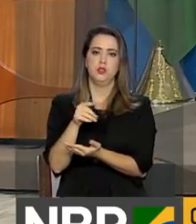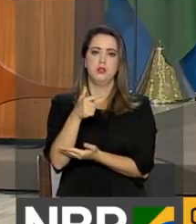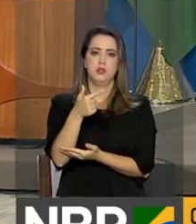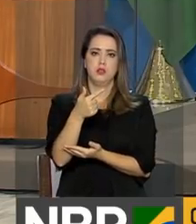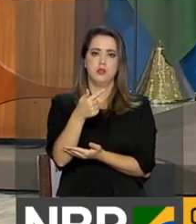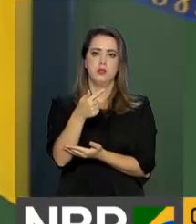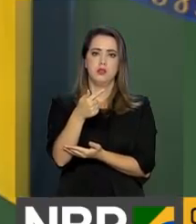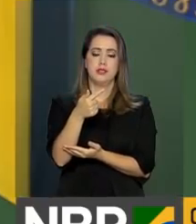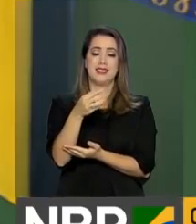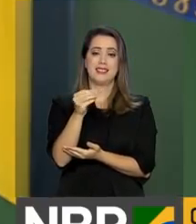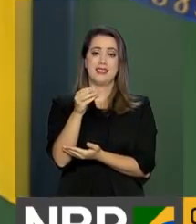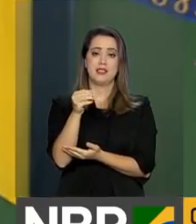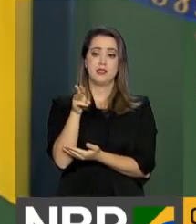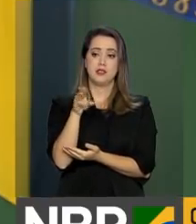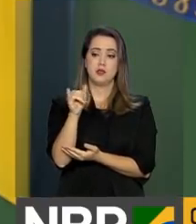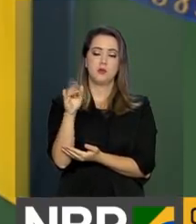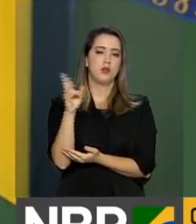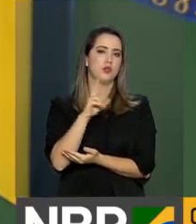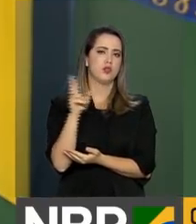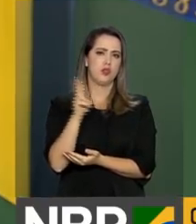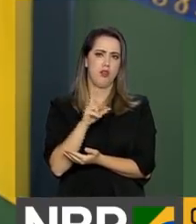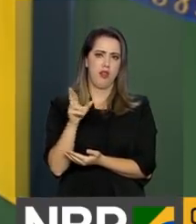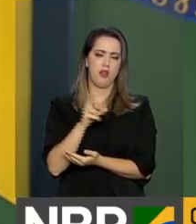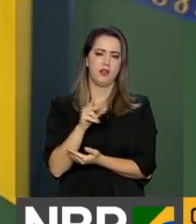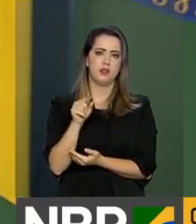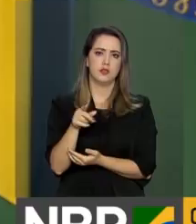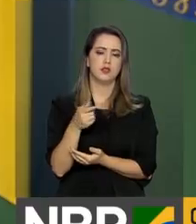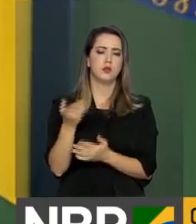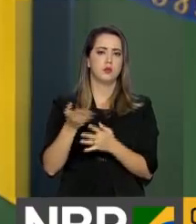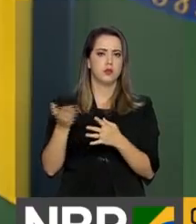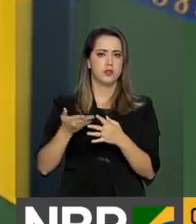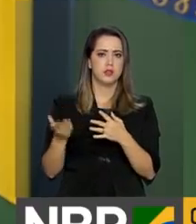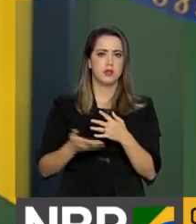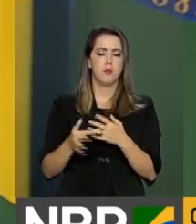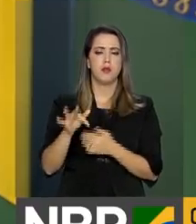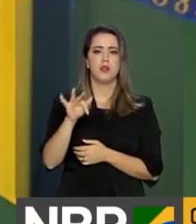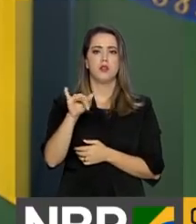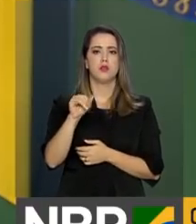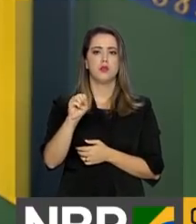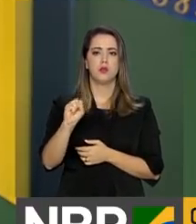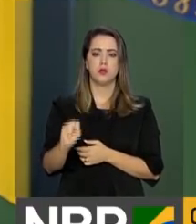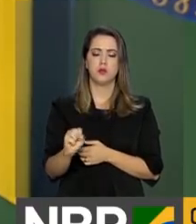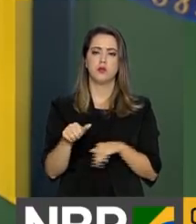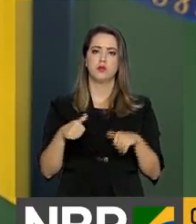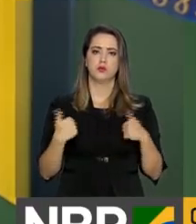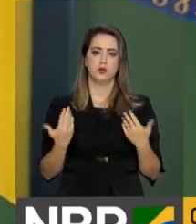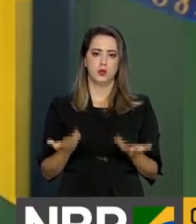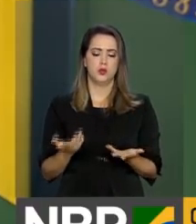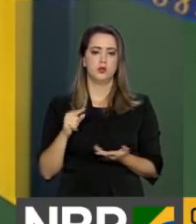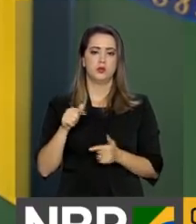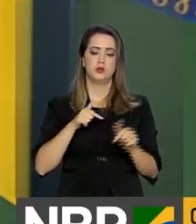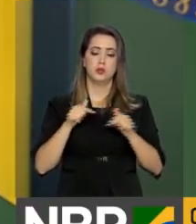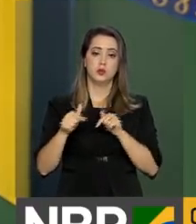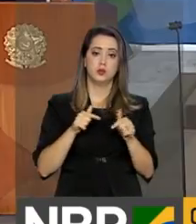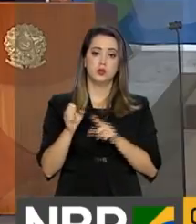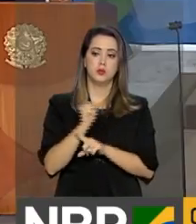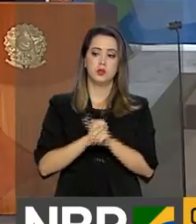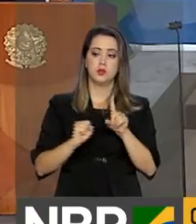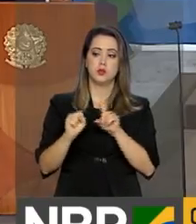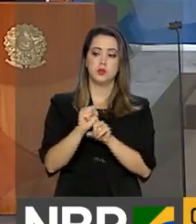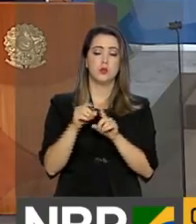700 milhões do fundo do Nordeste para o financiamento estudantil, portanto, num trabalho